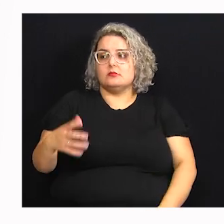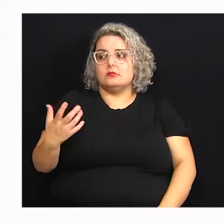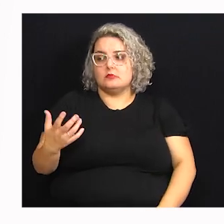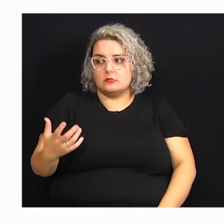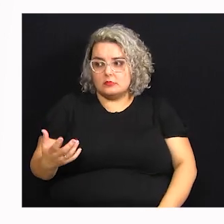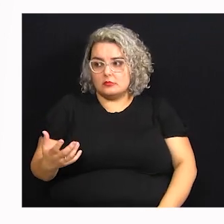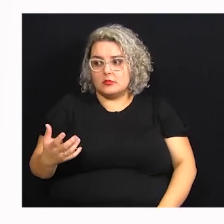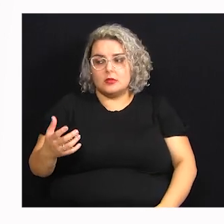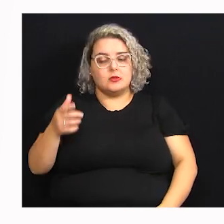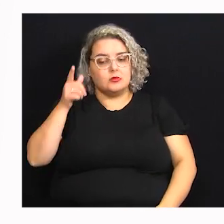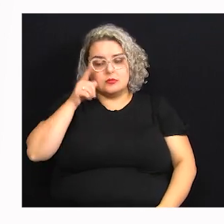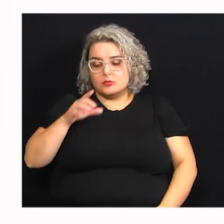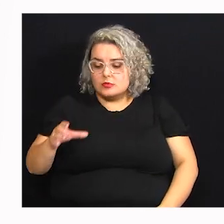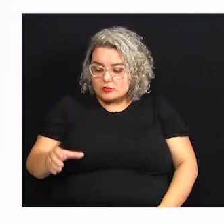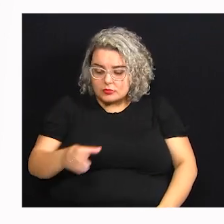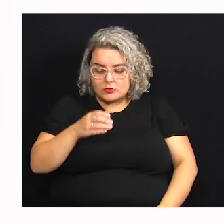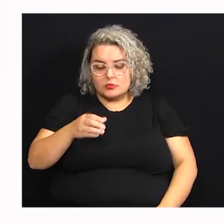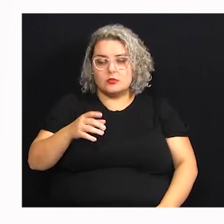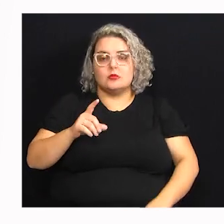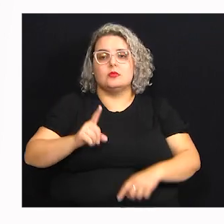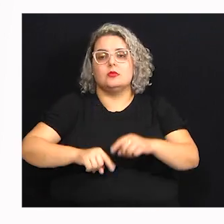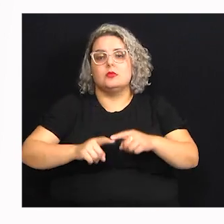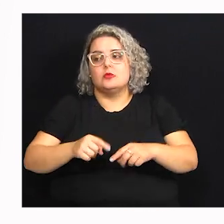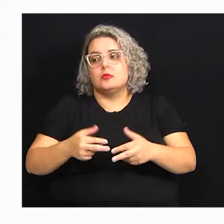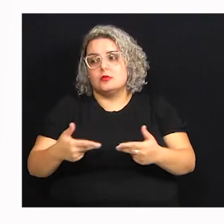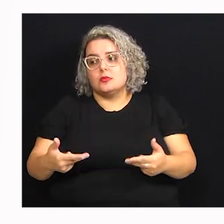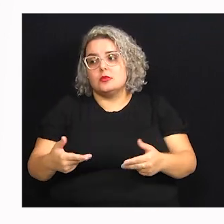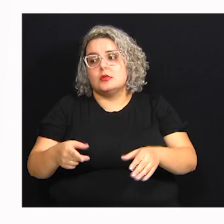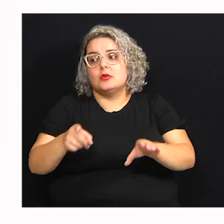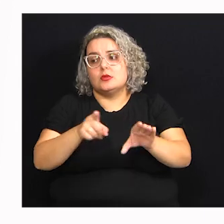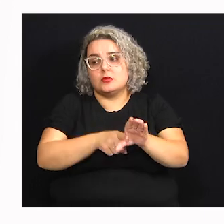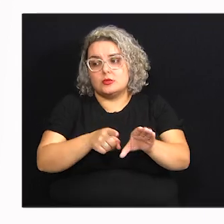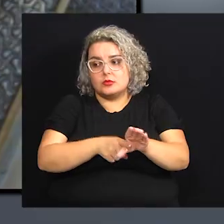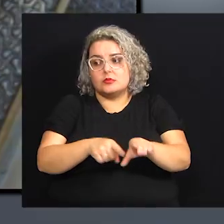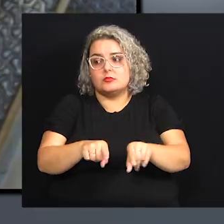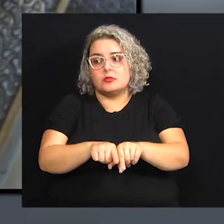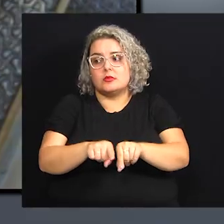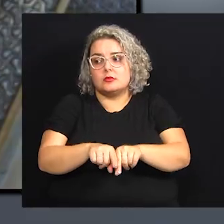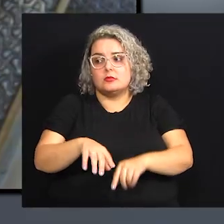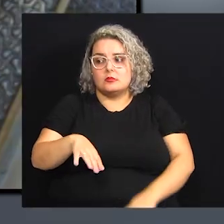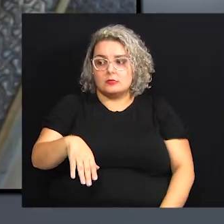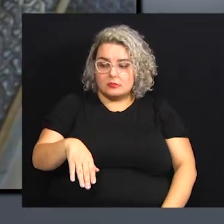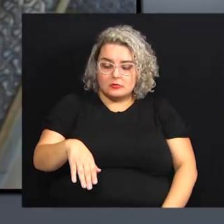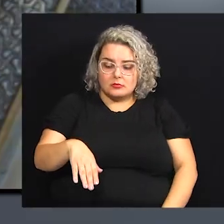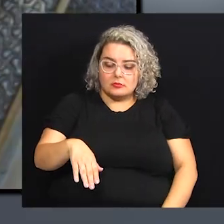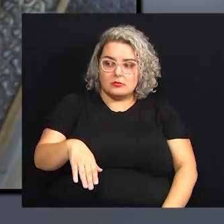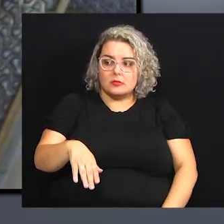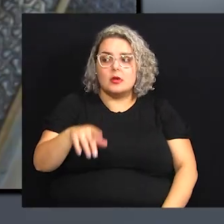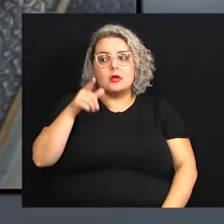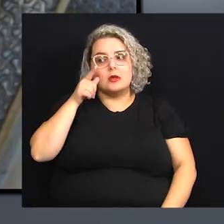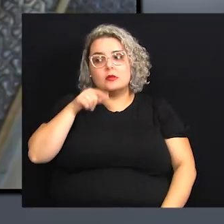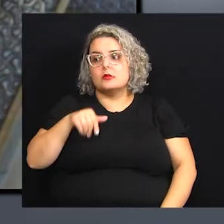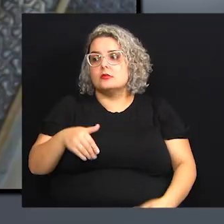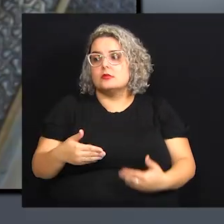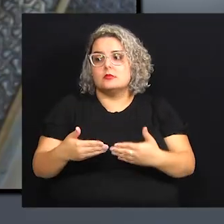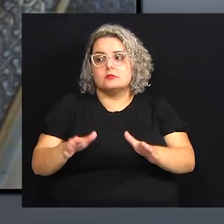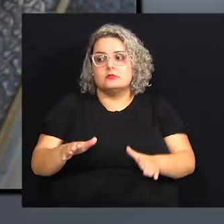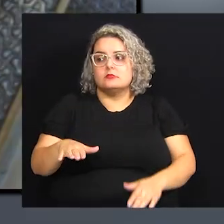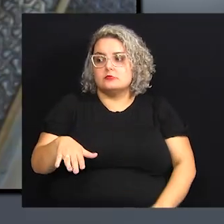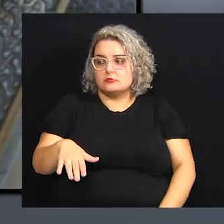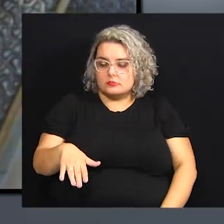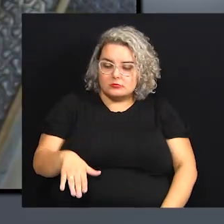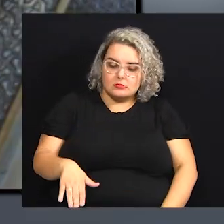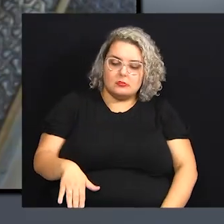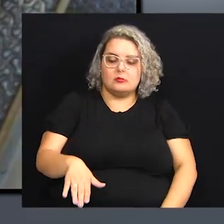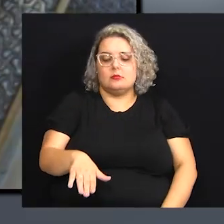não conseguir segurar um copo, segurar um objeto. E nos pés também, ter os pés caídos, não consegue usar um sapato